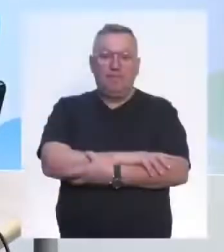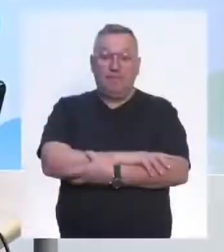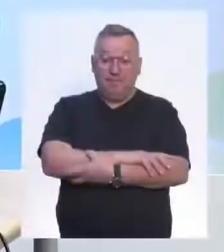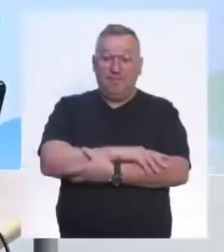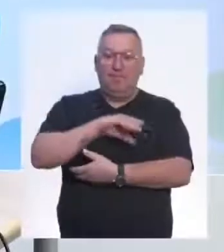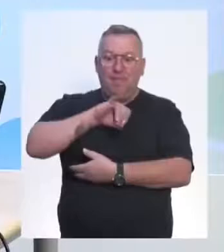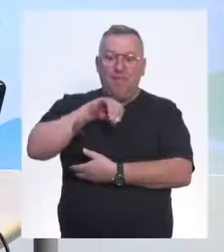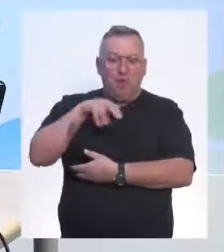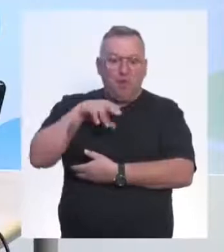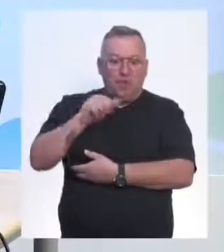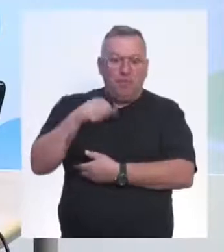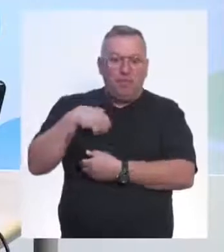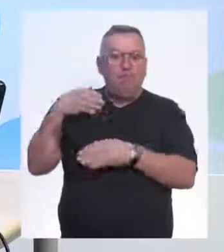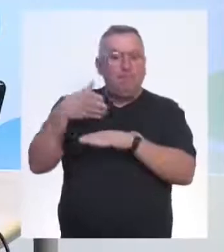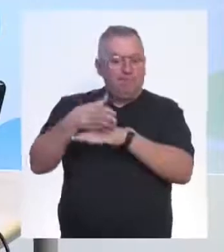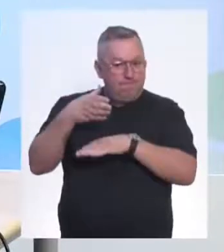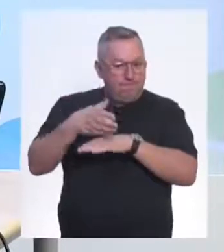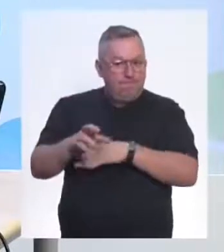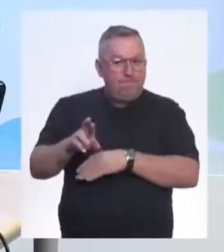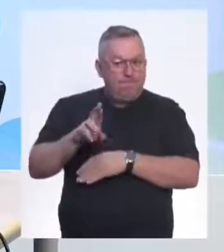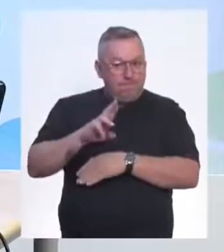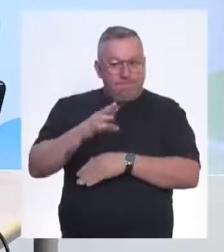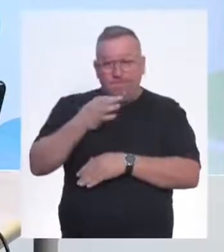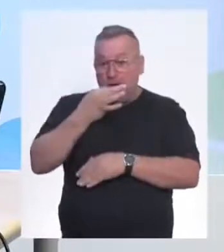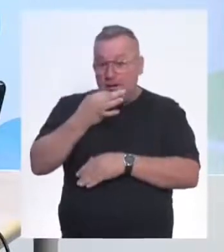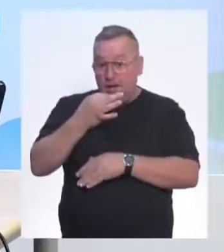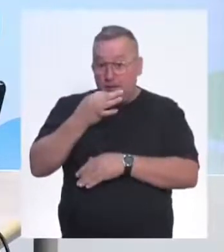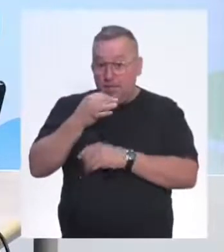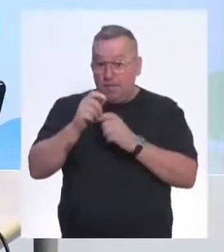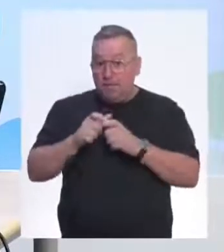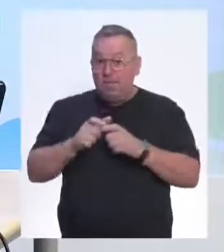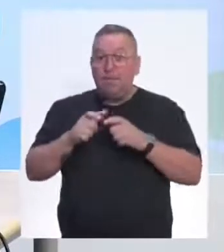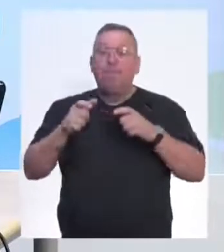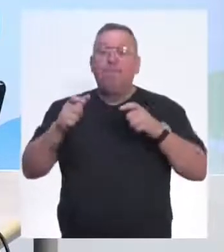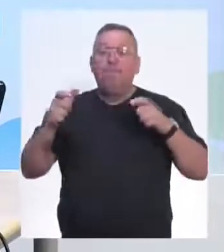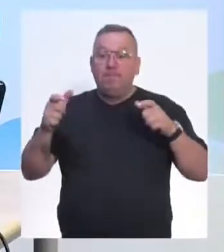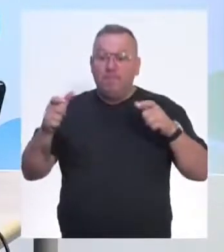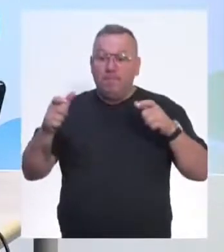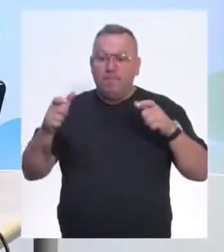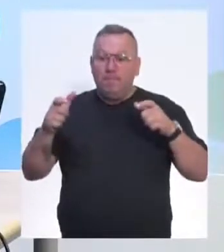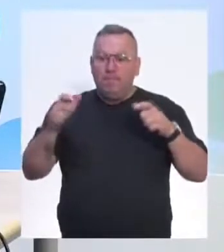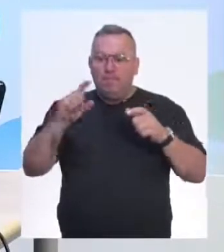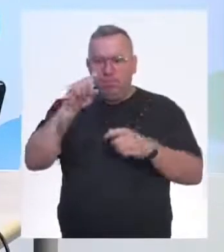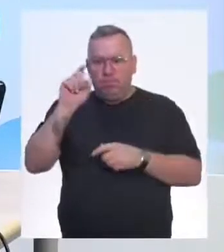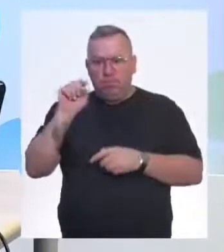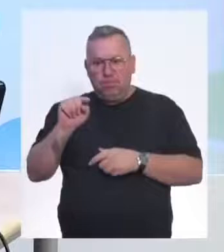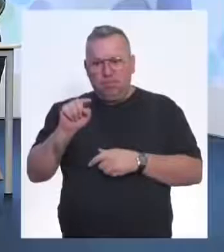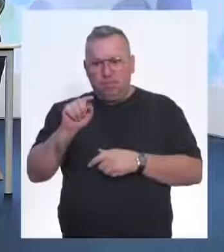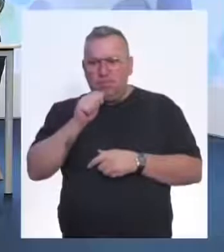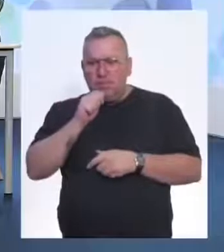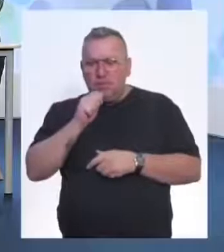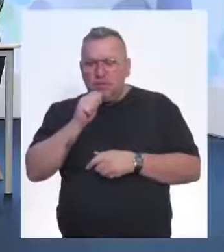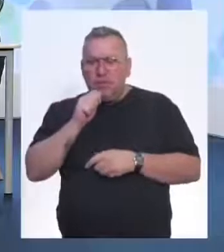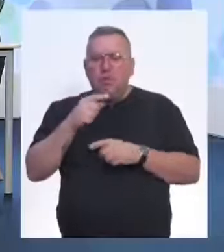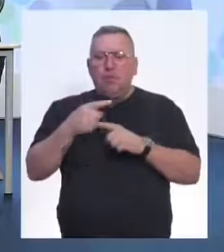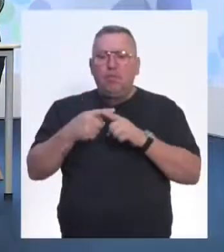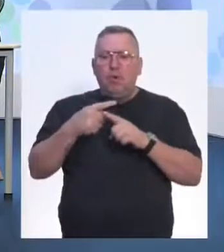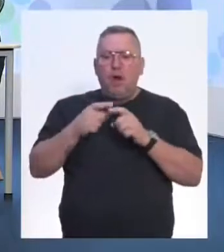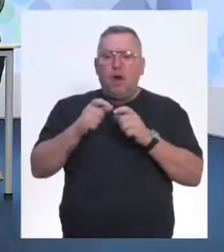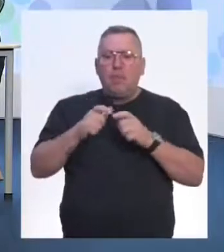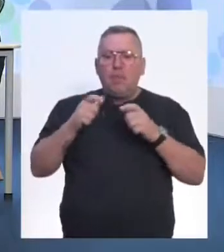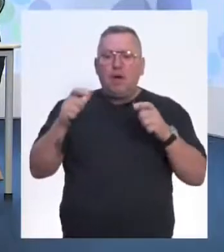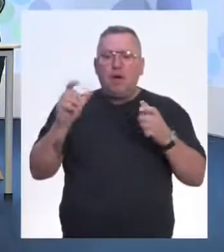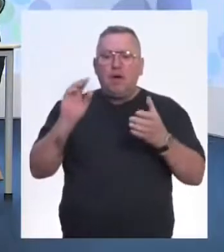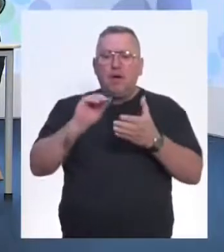Jonas, tivemos várias respostas, mas eu acho que a maioria ficou na dúvida. Sabe por quê? A